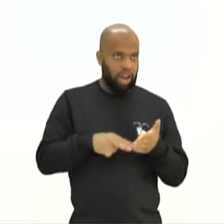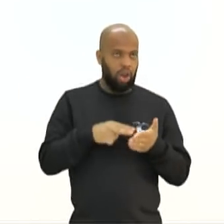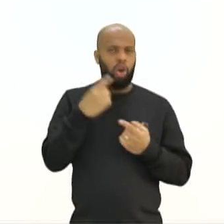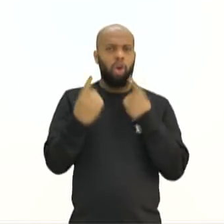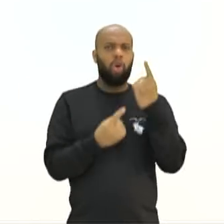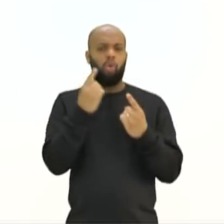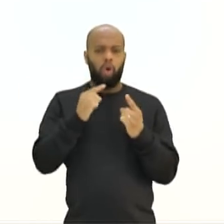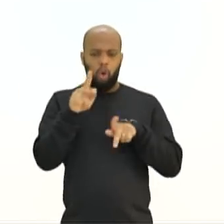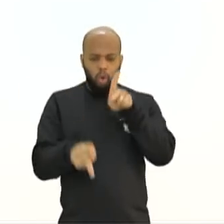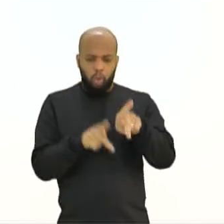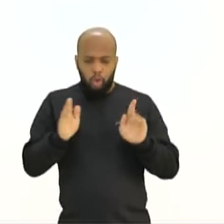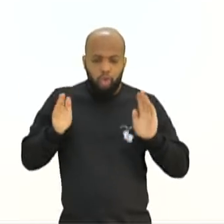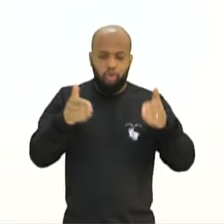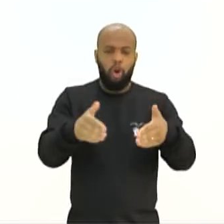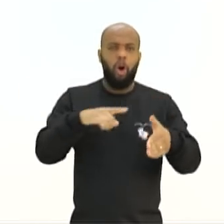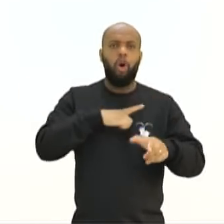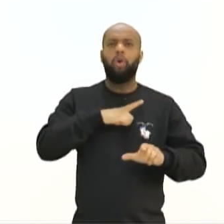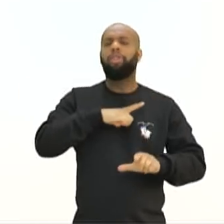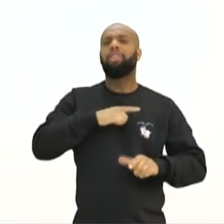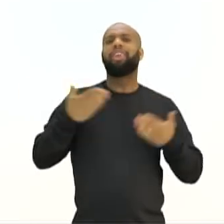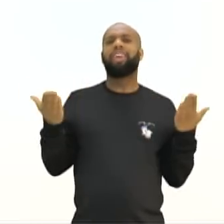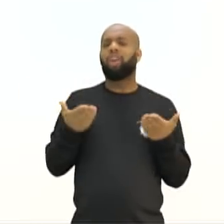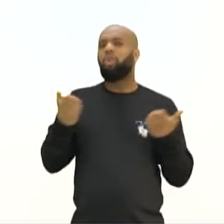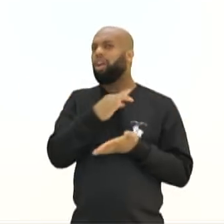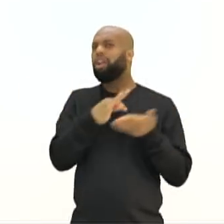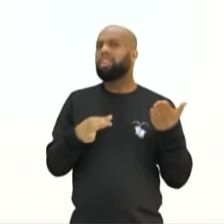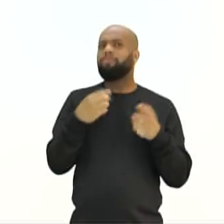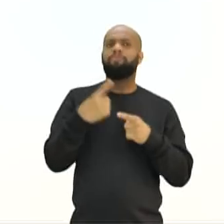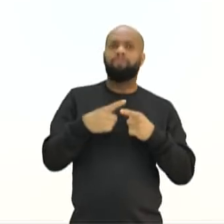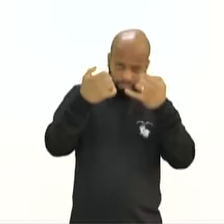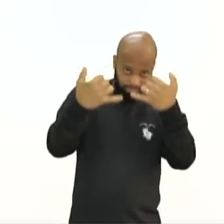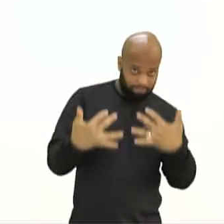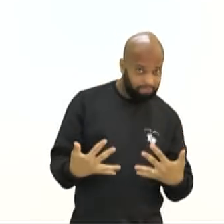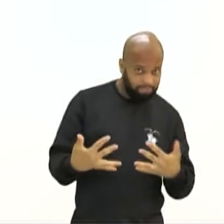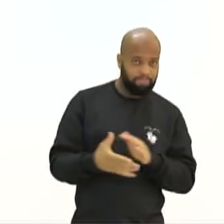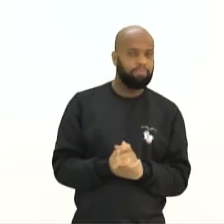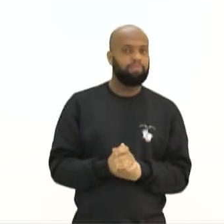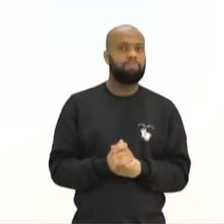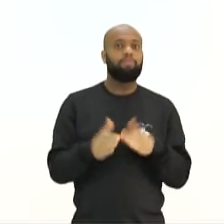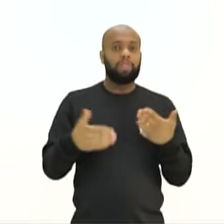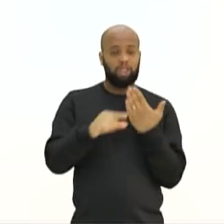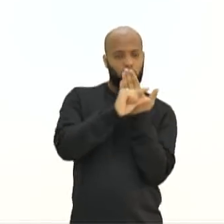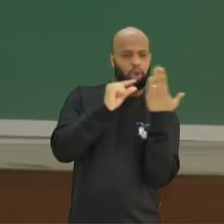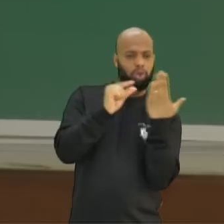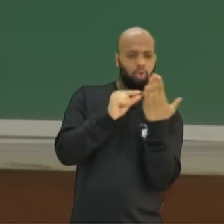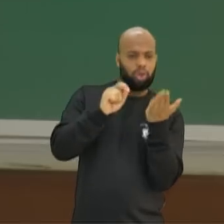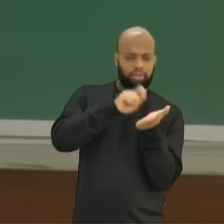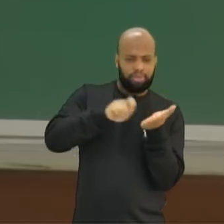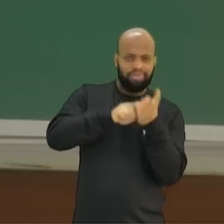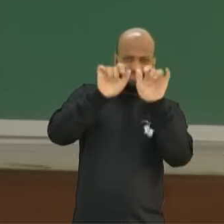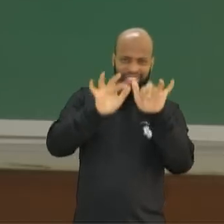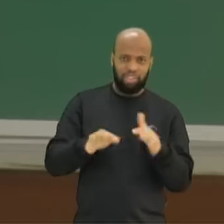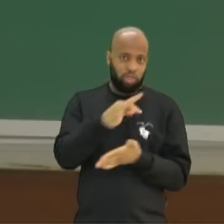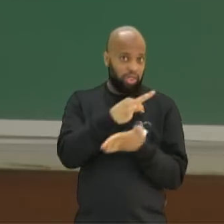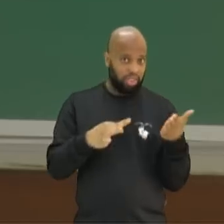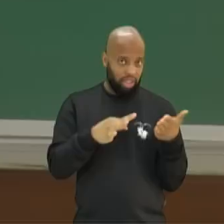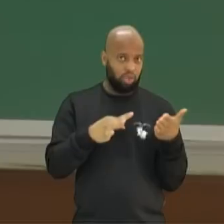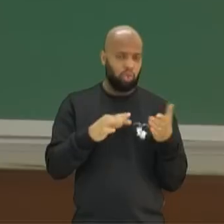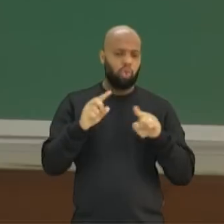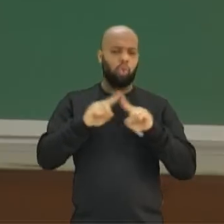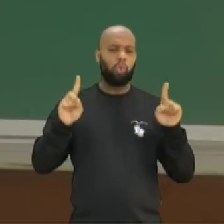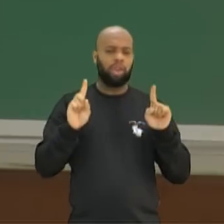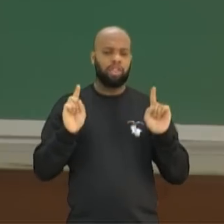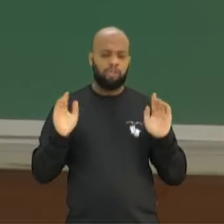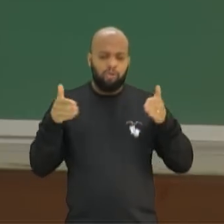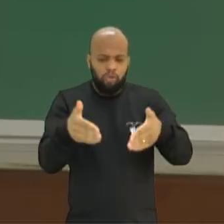qual público-alvo ele é direcionado? Por quê? Então, o autor escreveu esse texto. Mas qual é